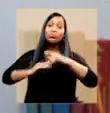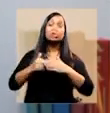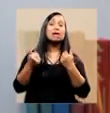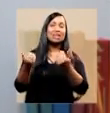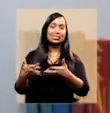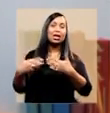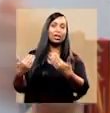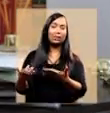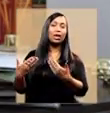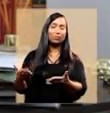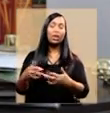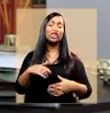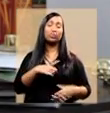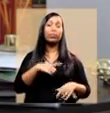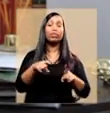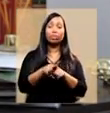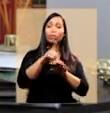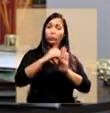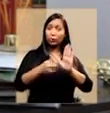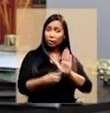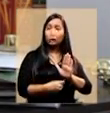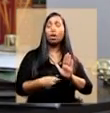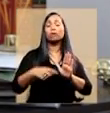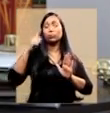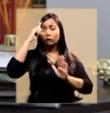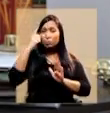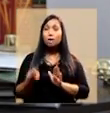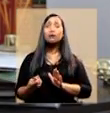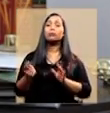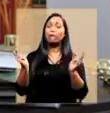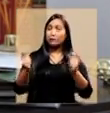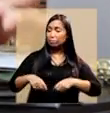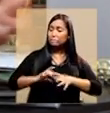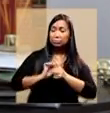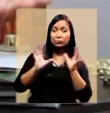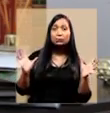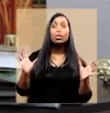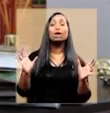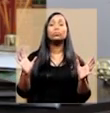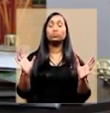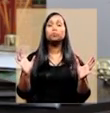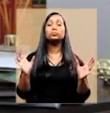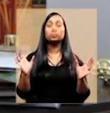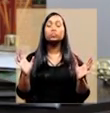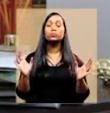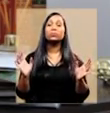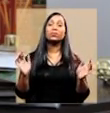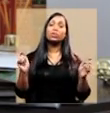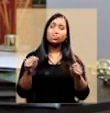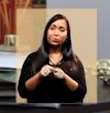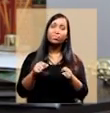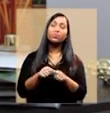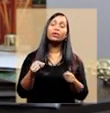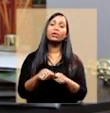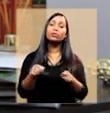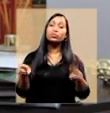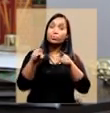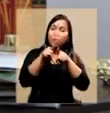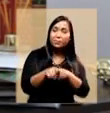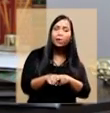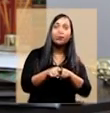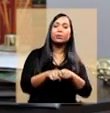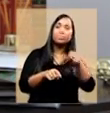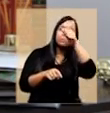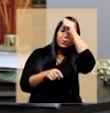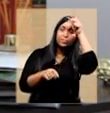alguns profissionais, inclusive já existe um decreto que determina, que possibilita, viabiliza que seja feito esse